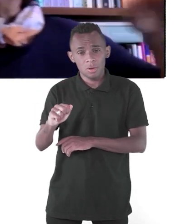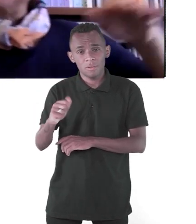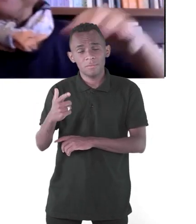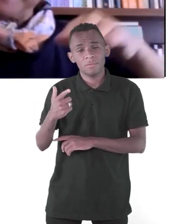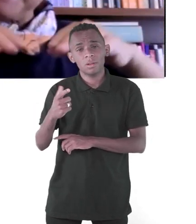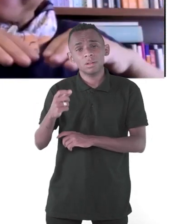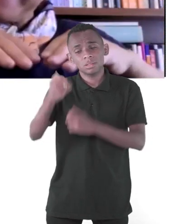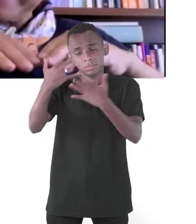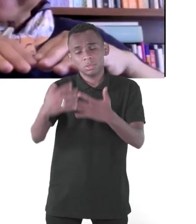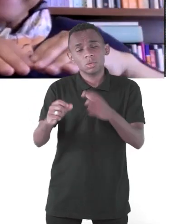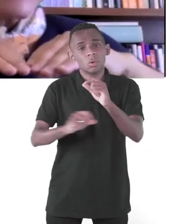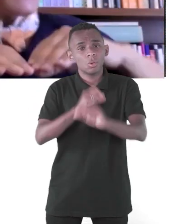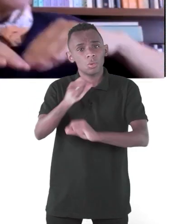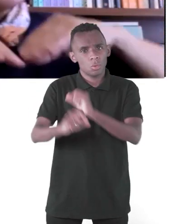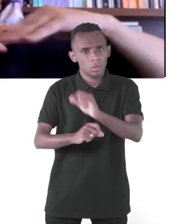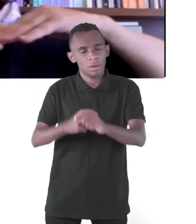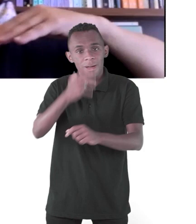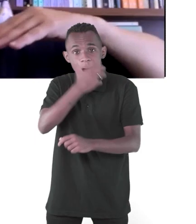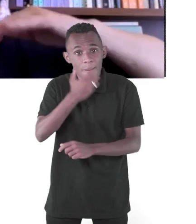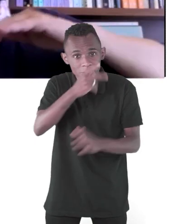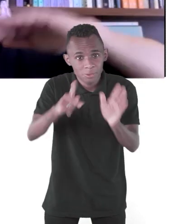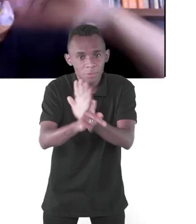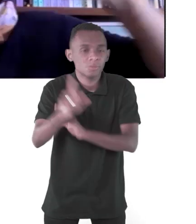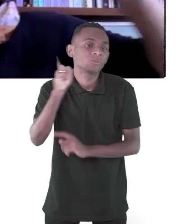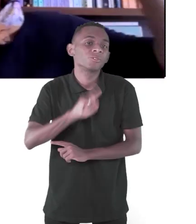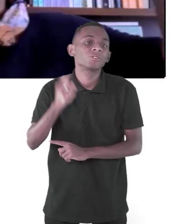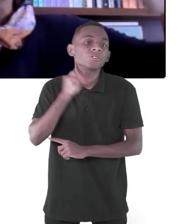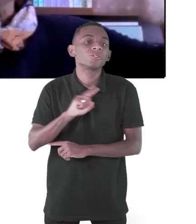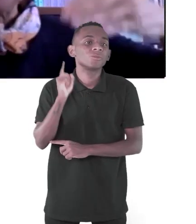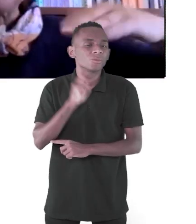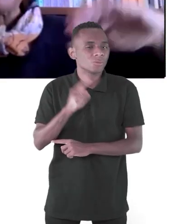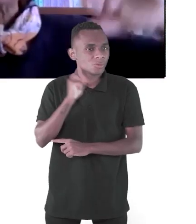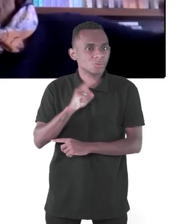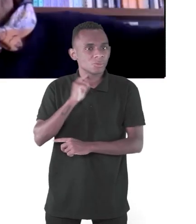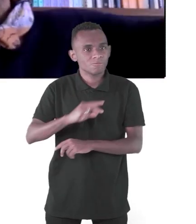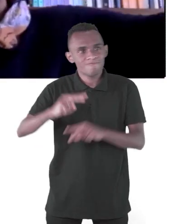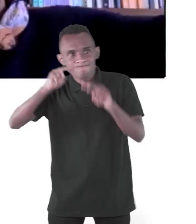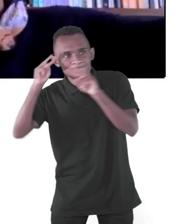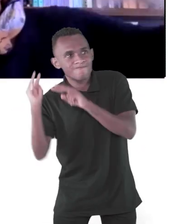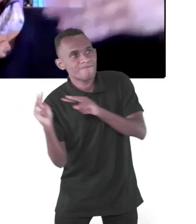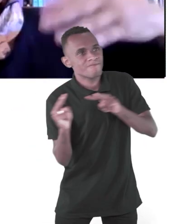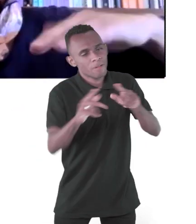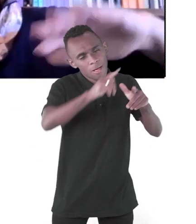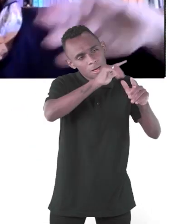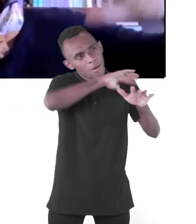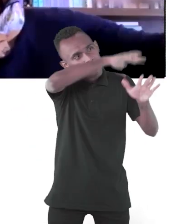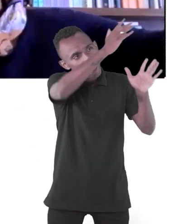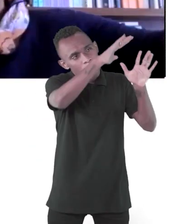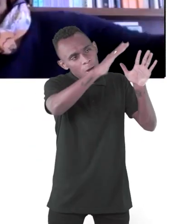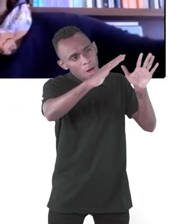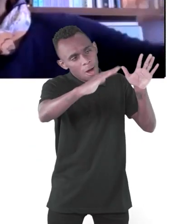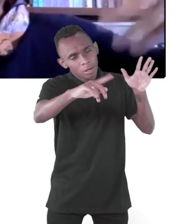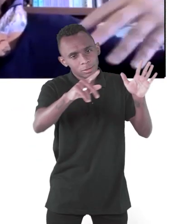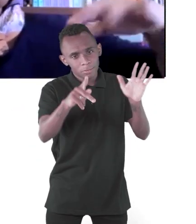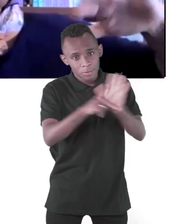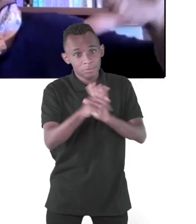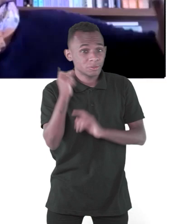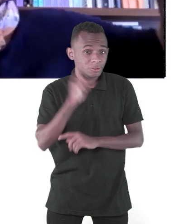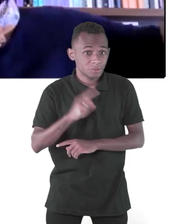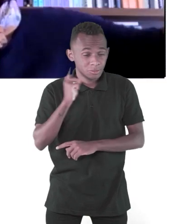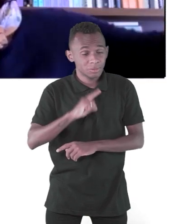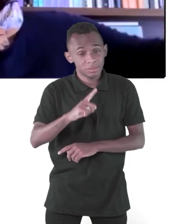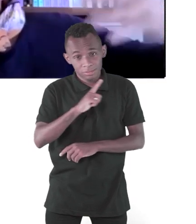E a música mineira, como ela olha para os morros, para o mar de morros de Minas, ela tem essa